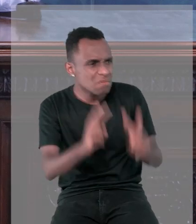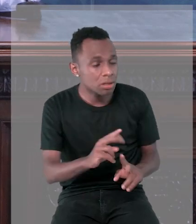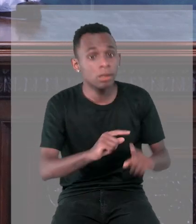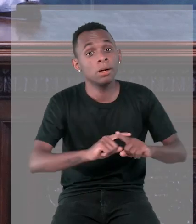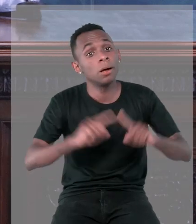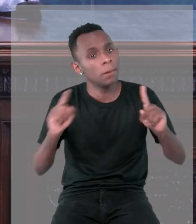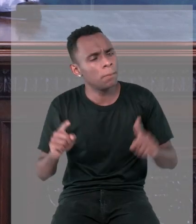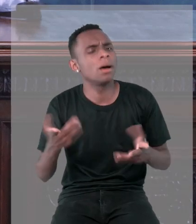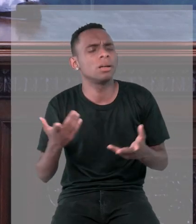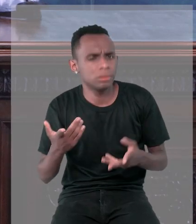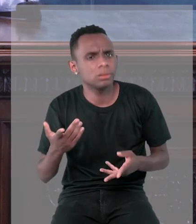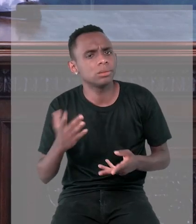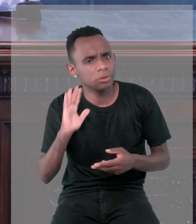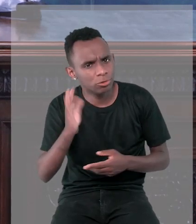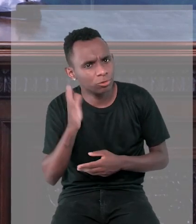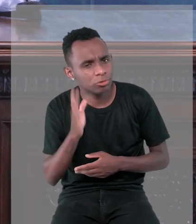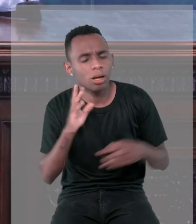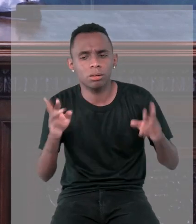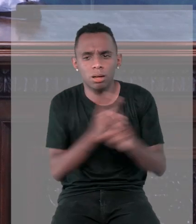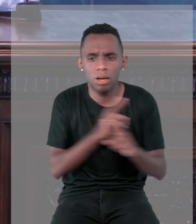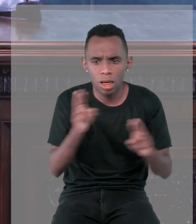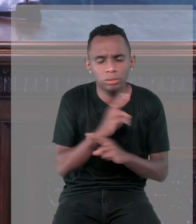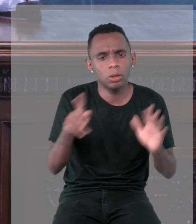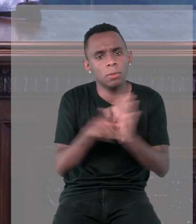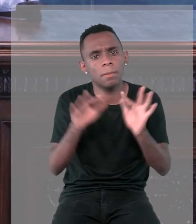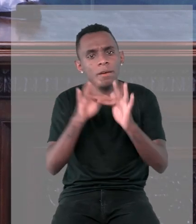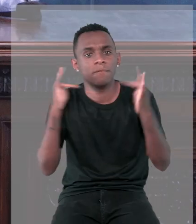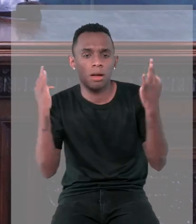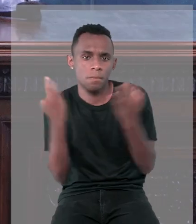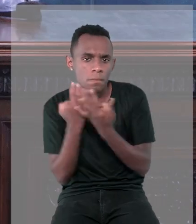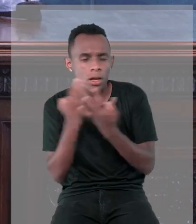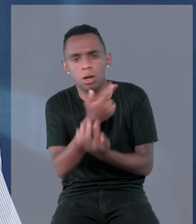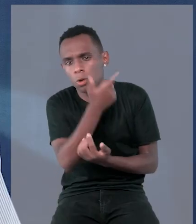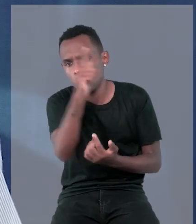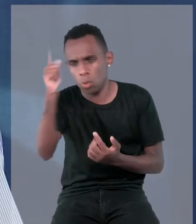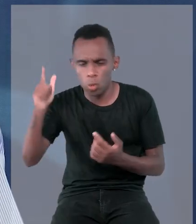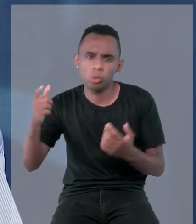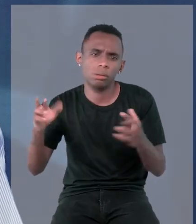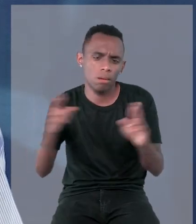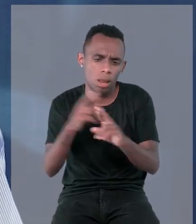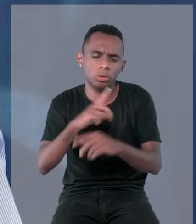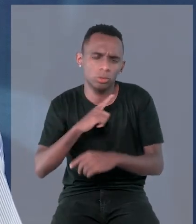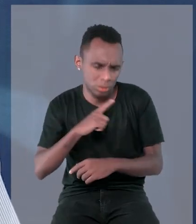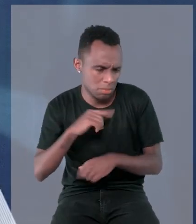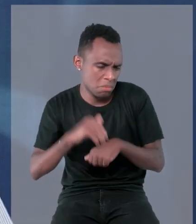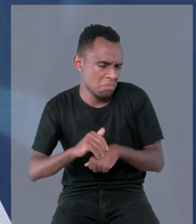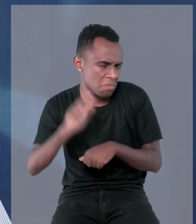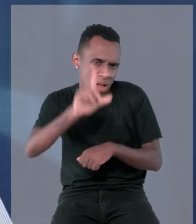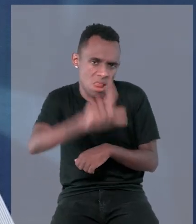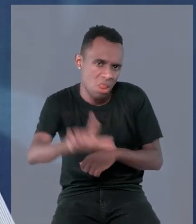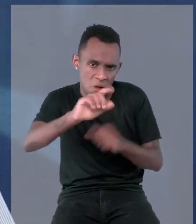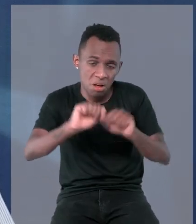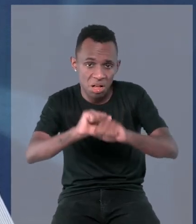mas de alguma forma ele dialoga com a Família Soprano e aí outras intertextualidades são bem mais